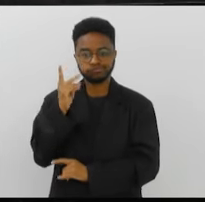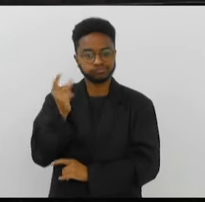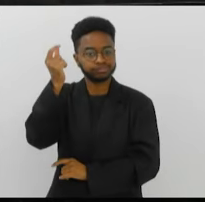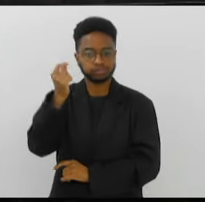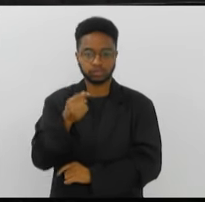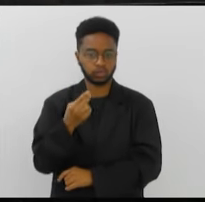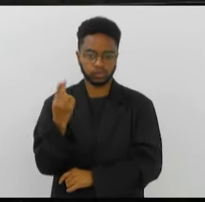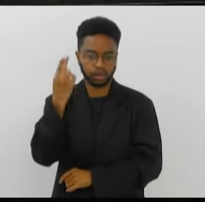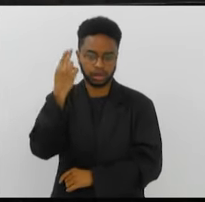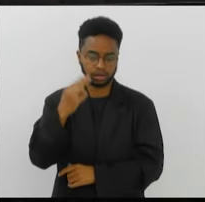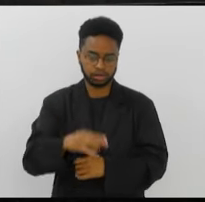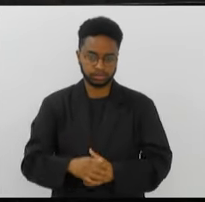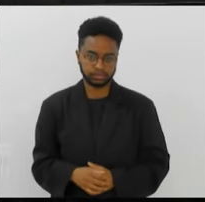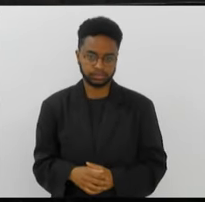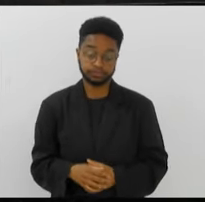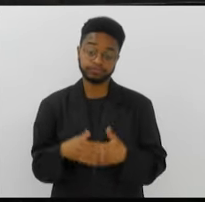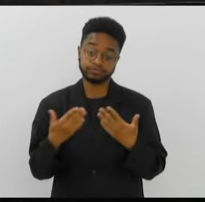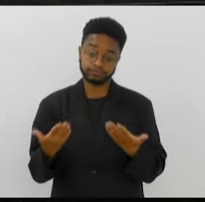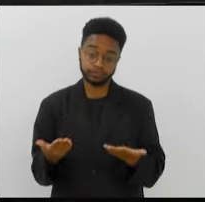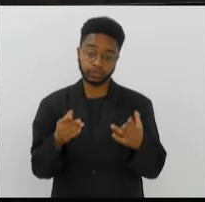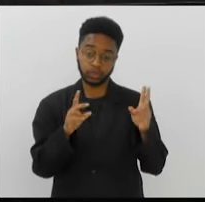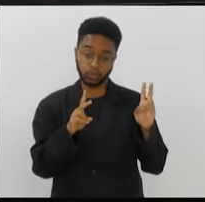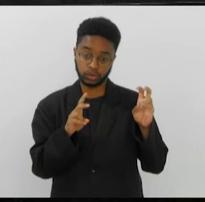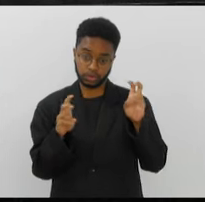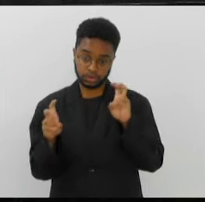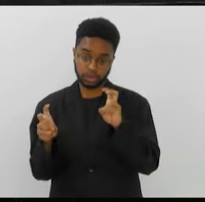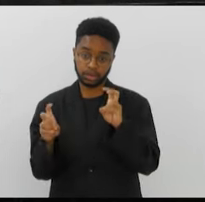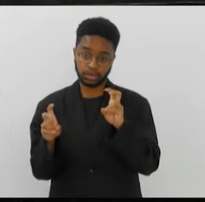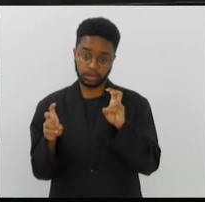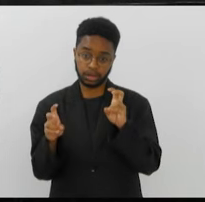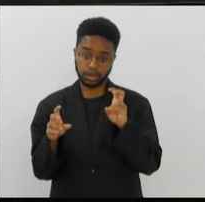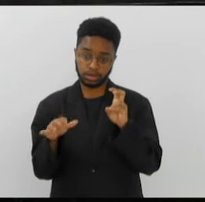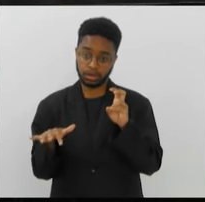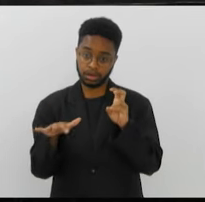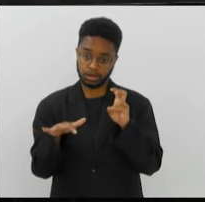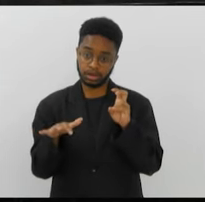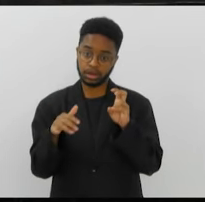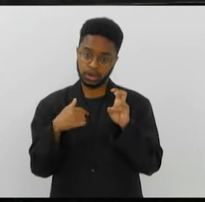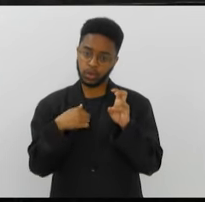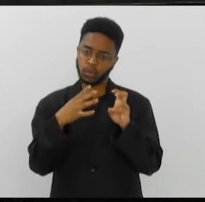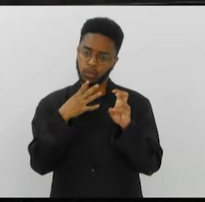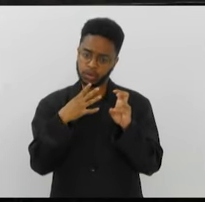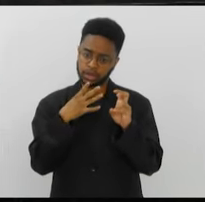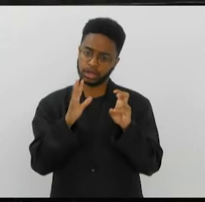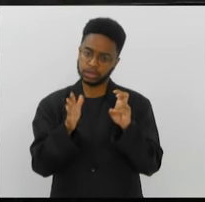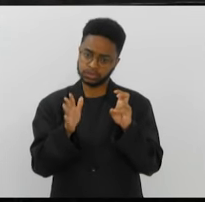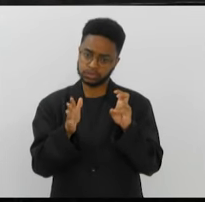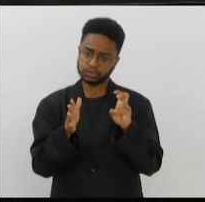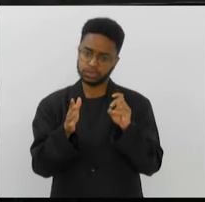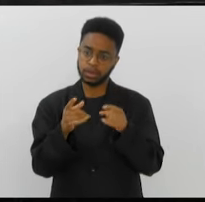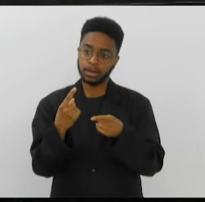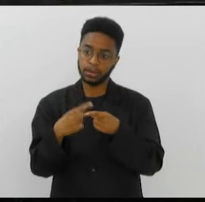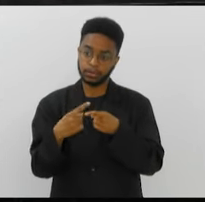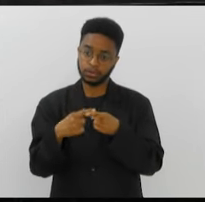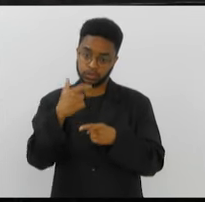o dia. E desse assunto, deputado Caiado, eu conheço, porque eu sou engenheiro. Eu sei o